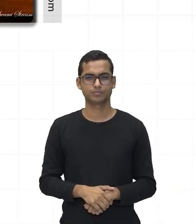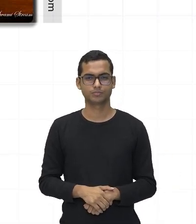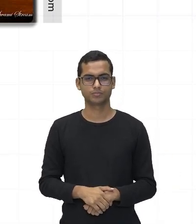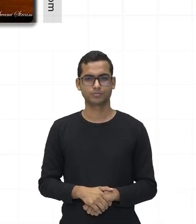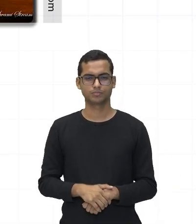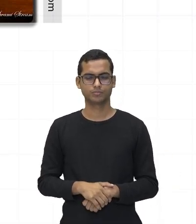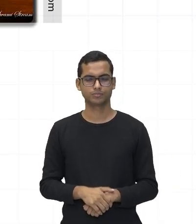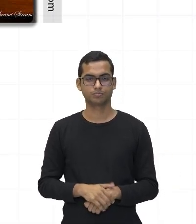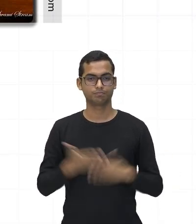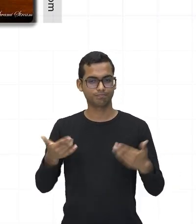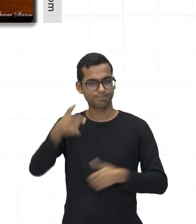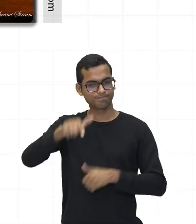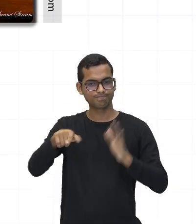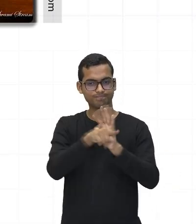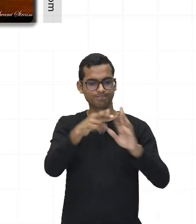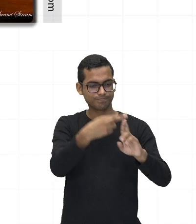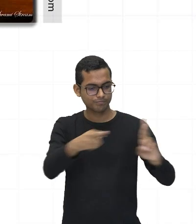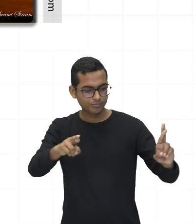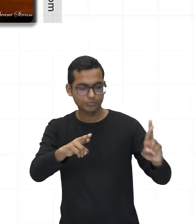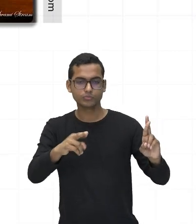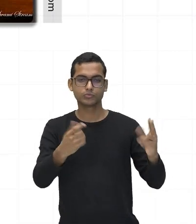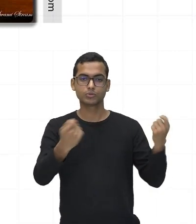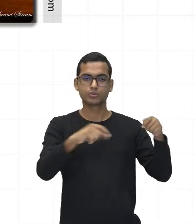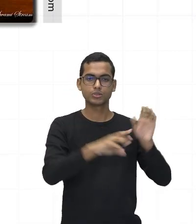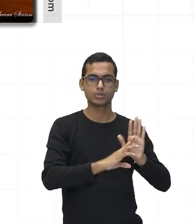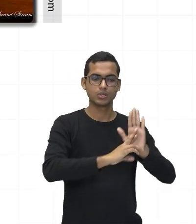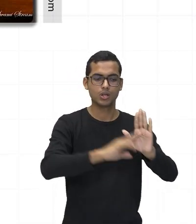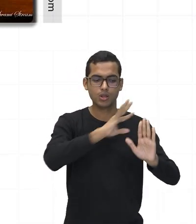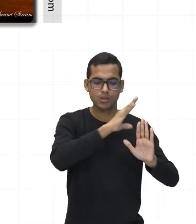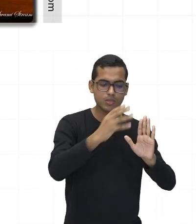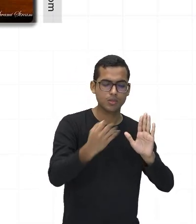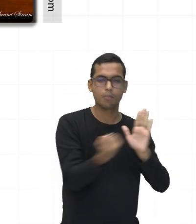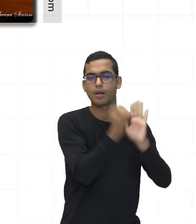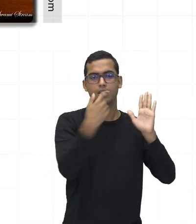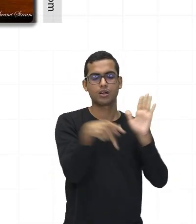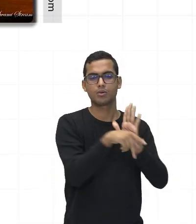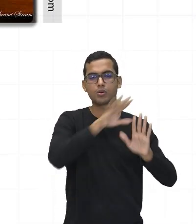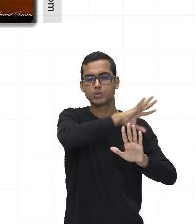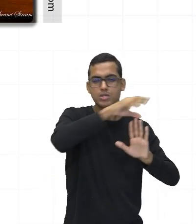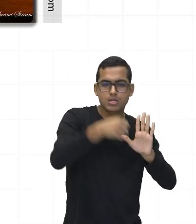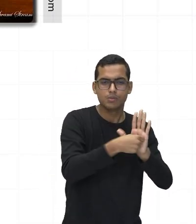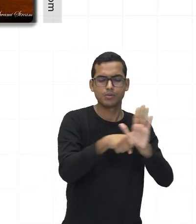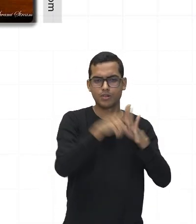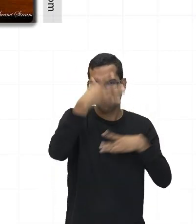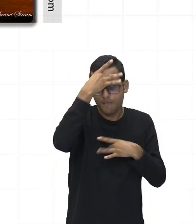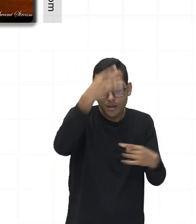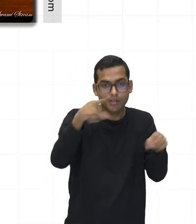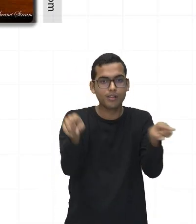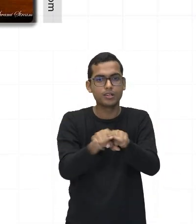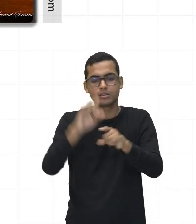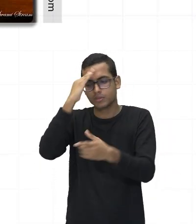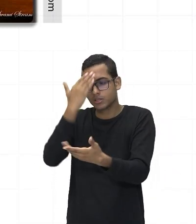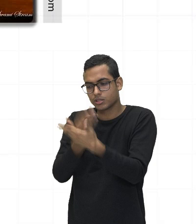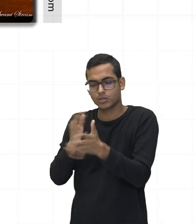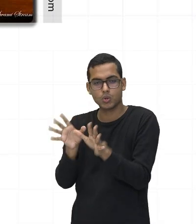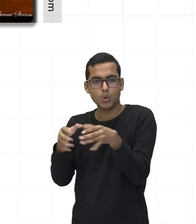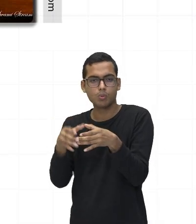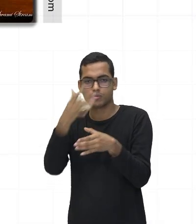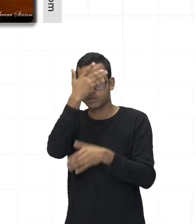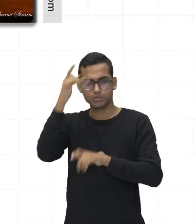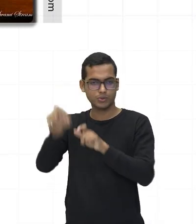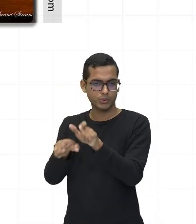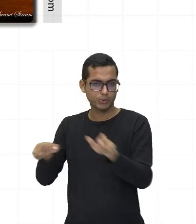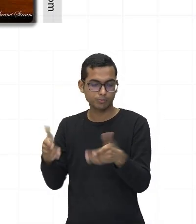pode ser considerada símbolo da fé e das crenças de um grupo de pessoas. A